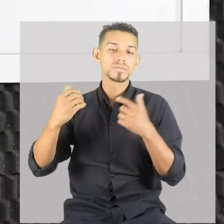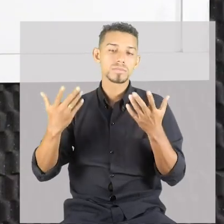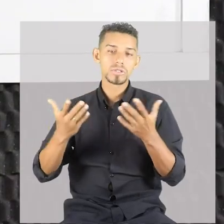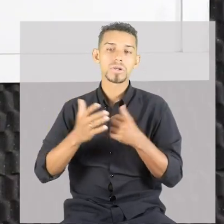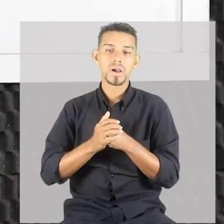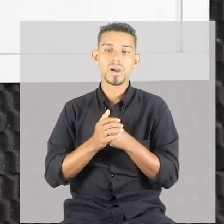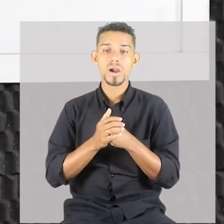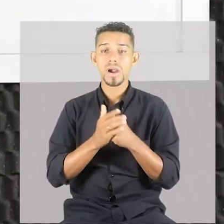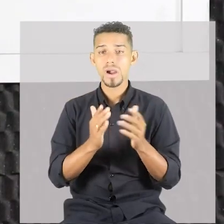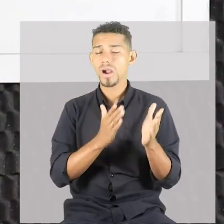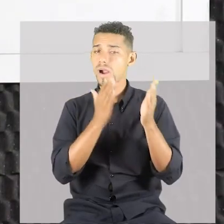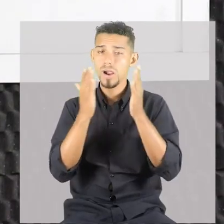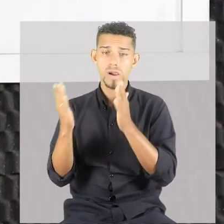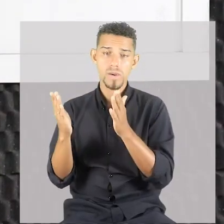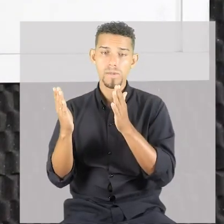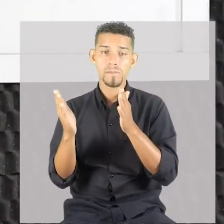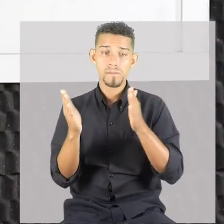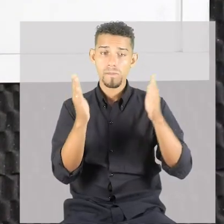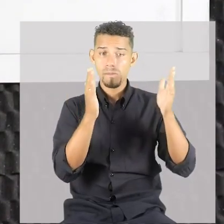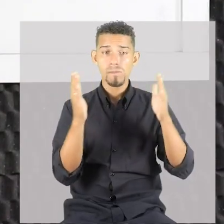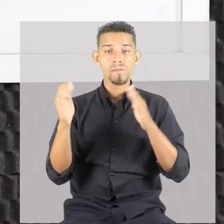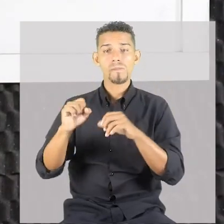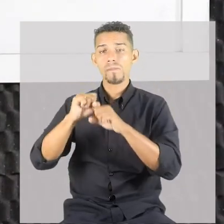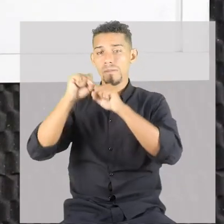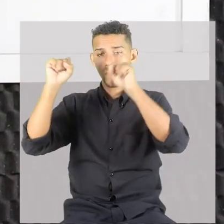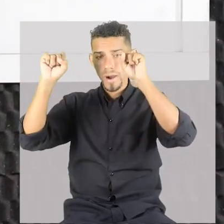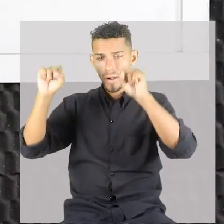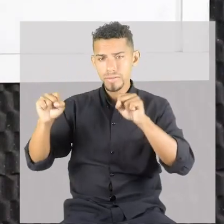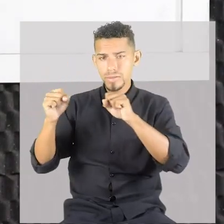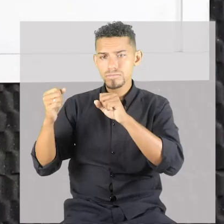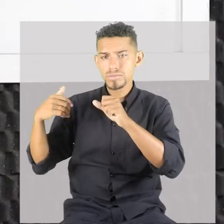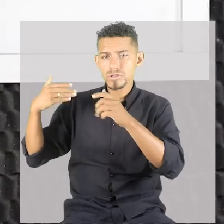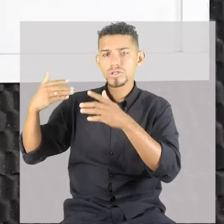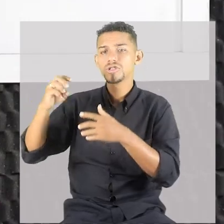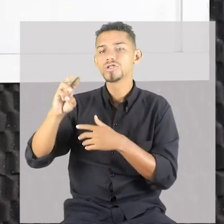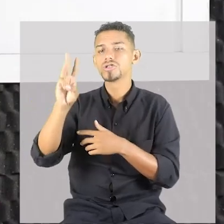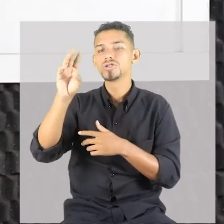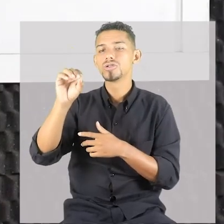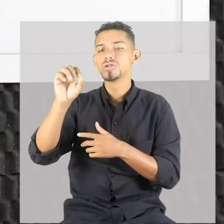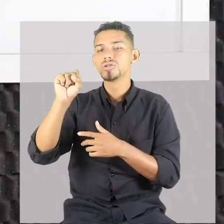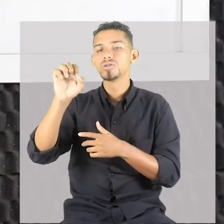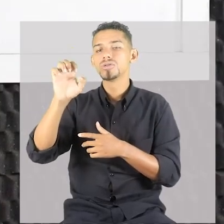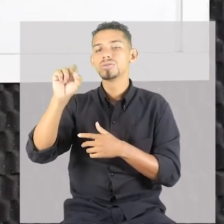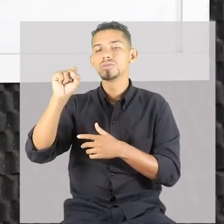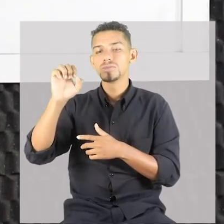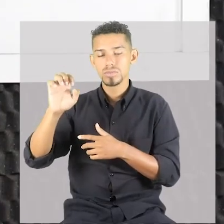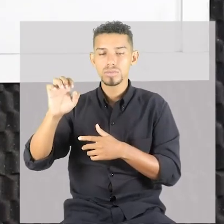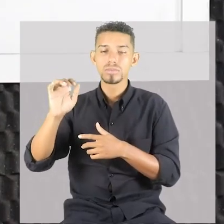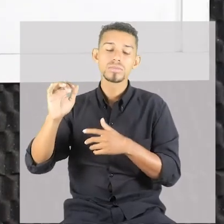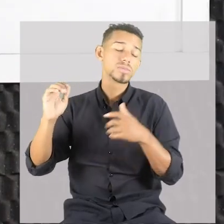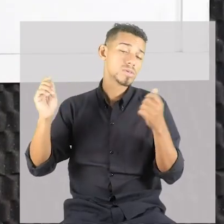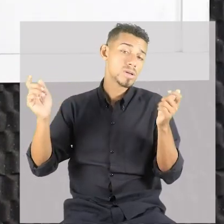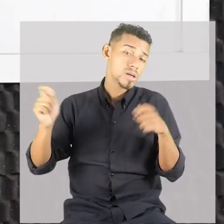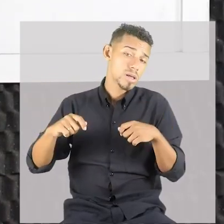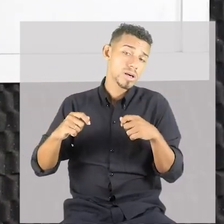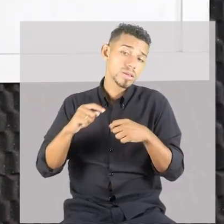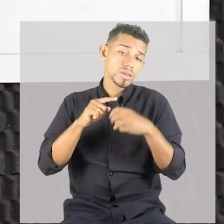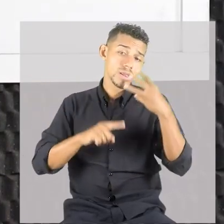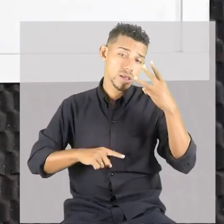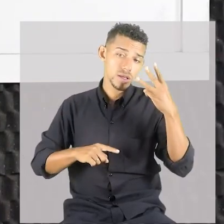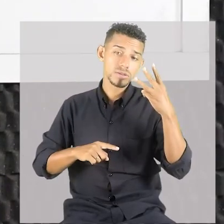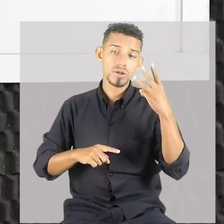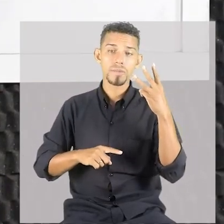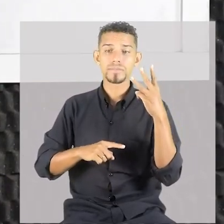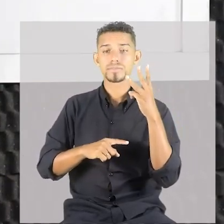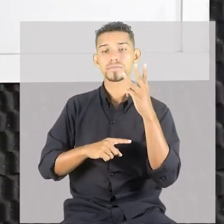para o sistema mais recente, que é o sistema de User, ele separa ali os indivíduos em três domínios, tá? Quando a